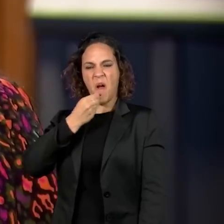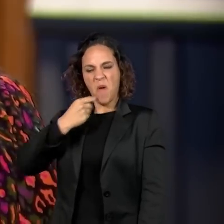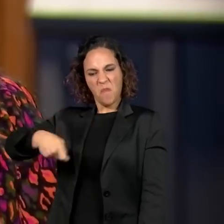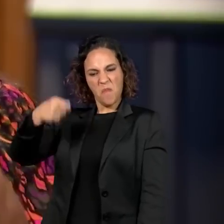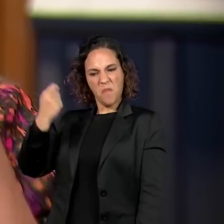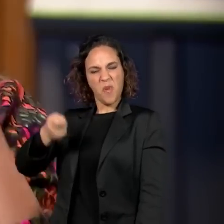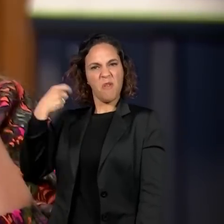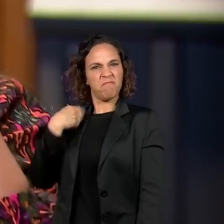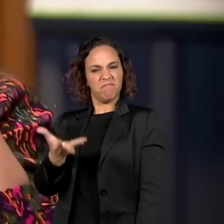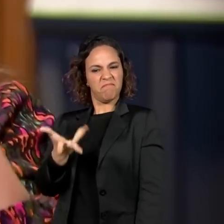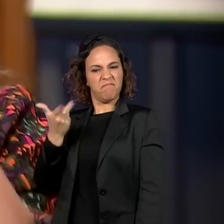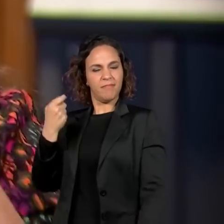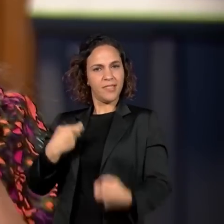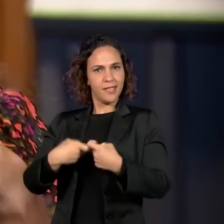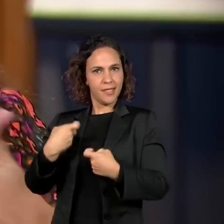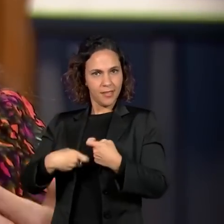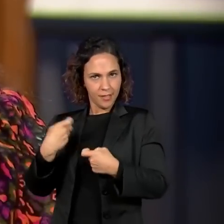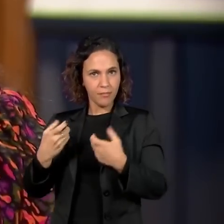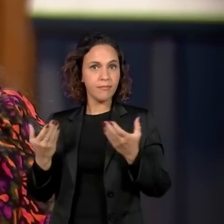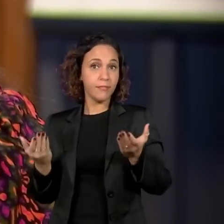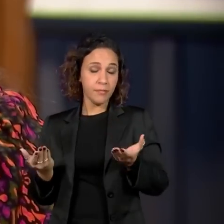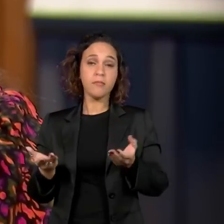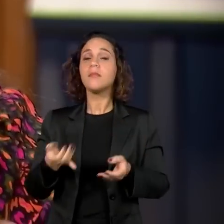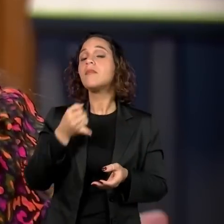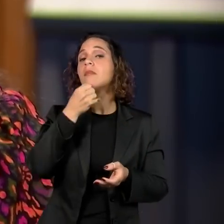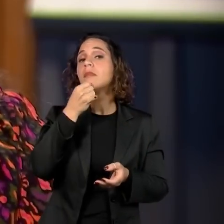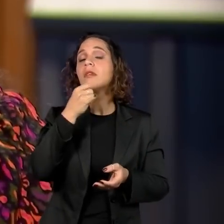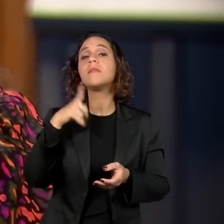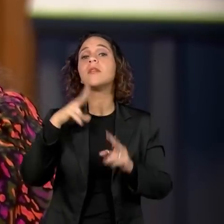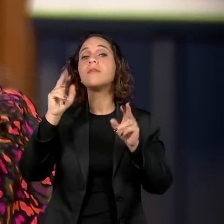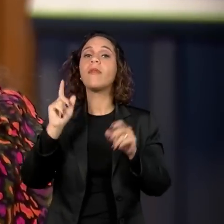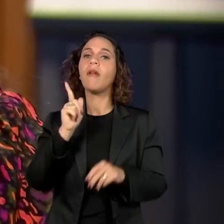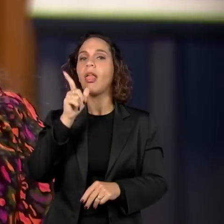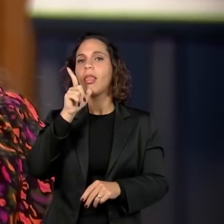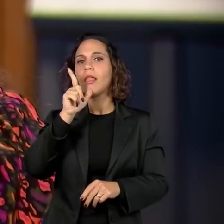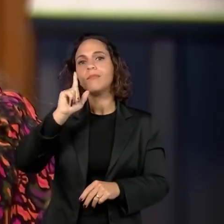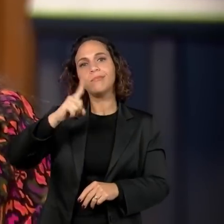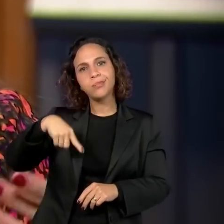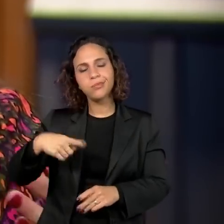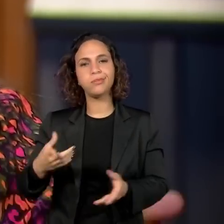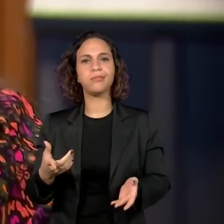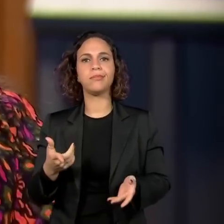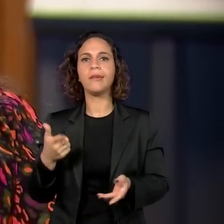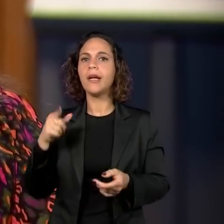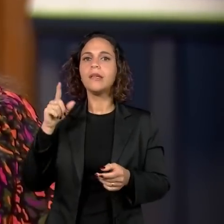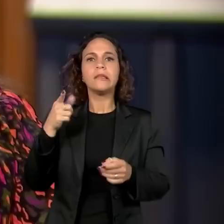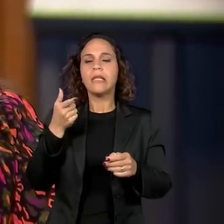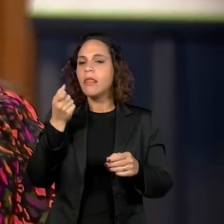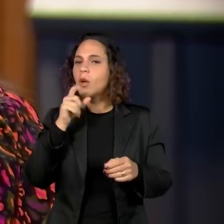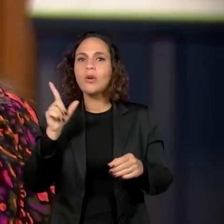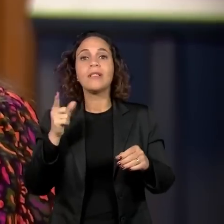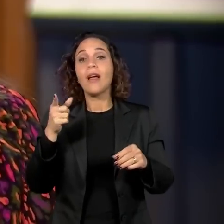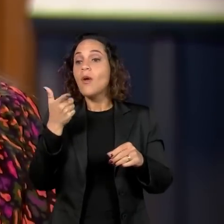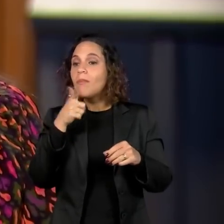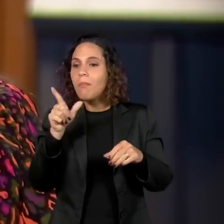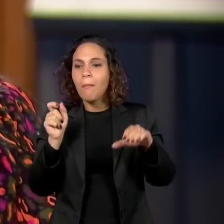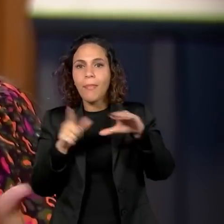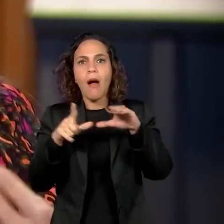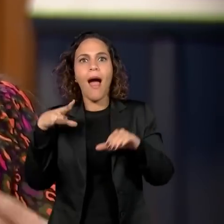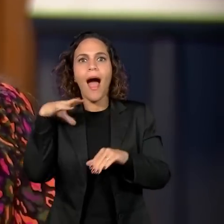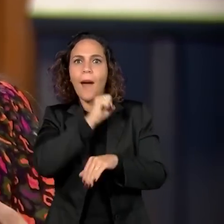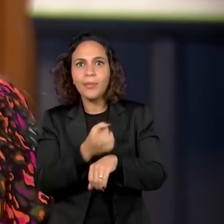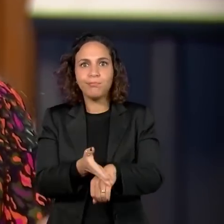né? E aí a gente vai falar, por exemplo, de questões como disfunção erétil, perda de ereção ou de ejaculação rápida,